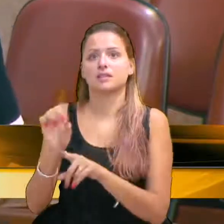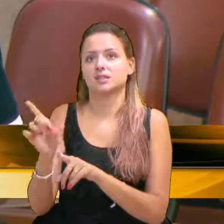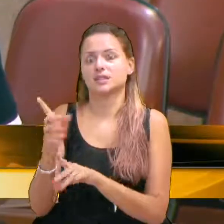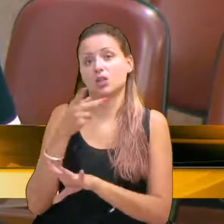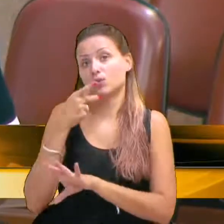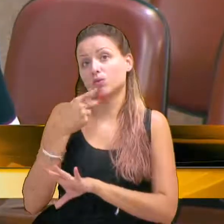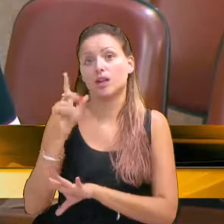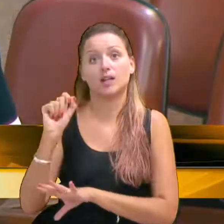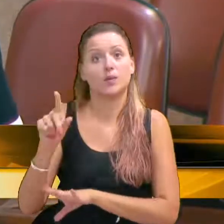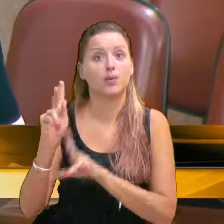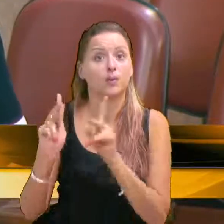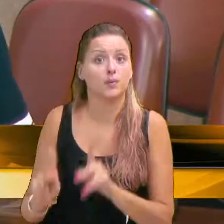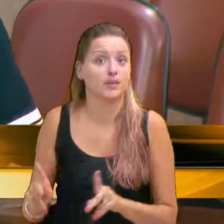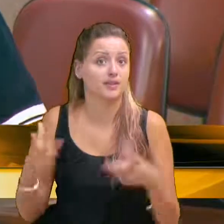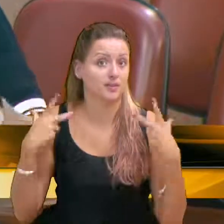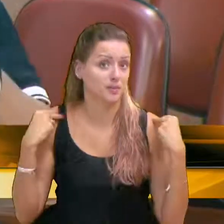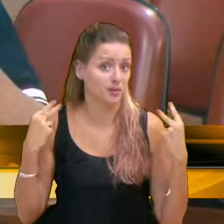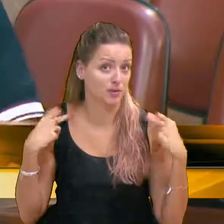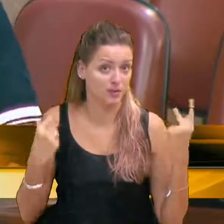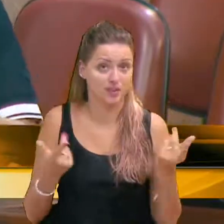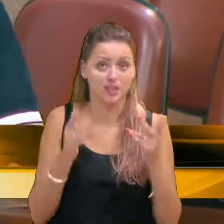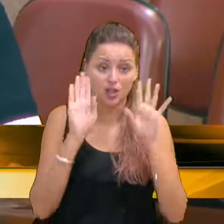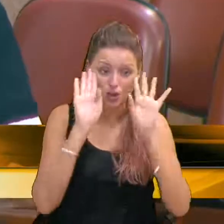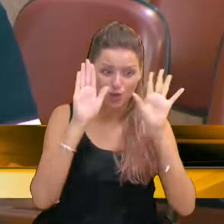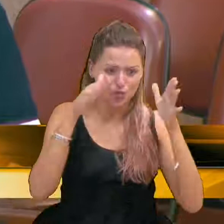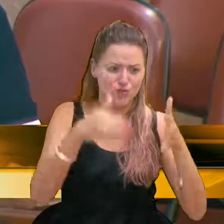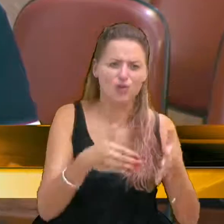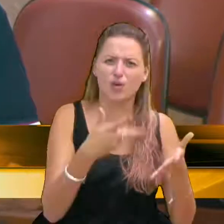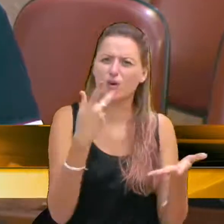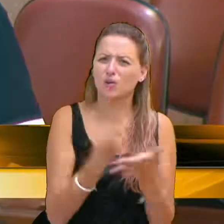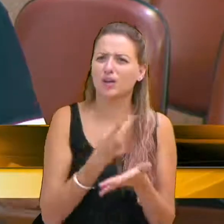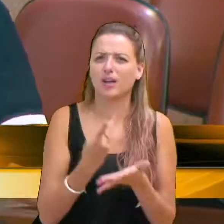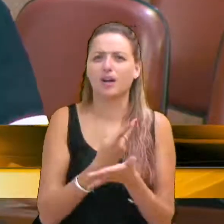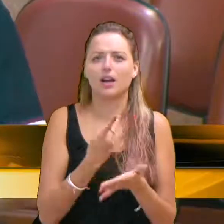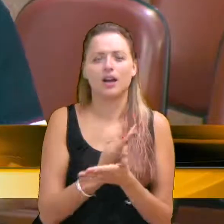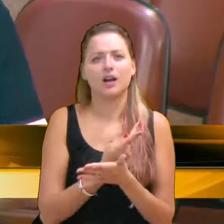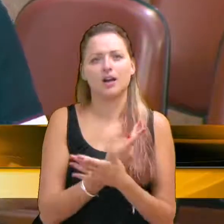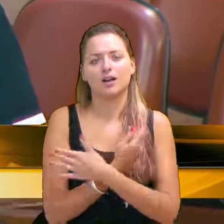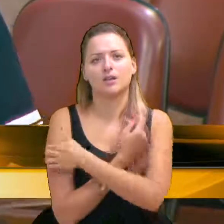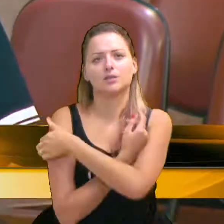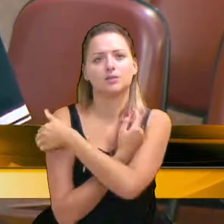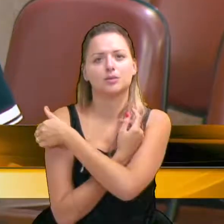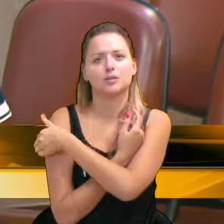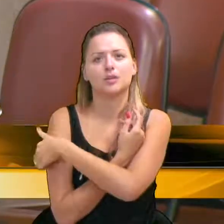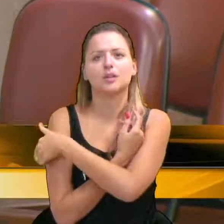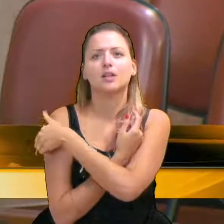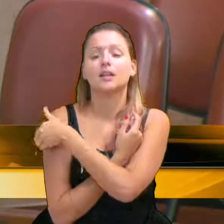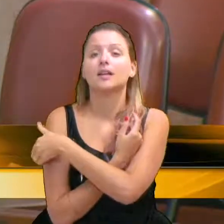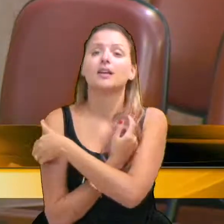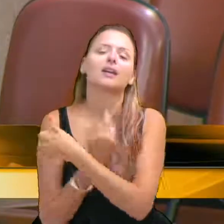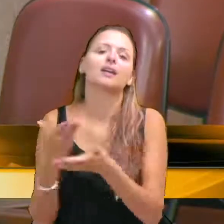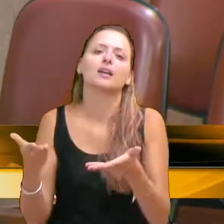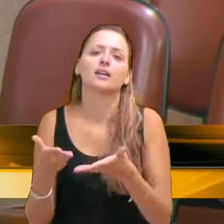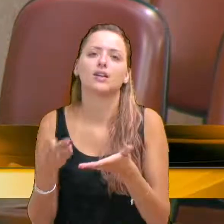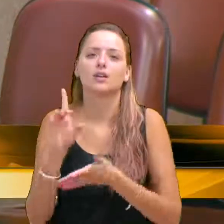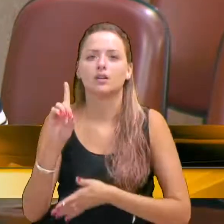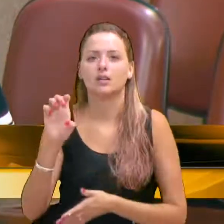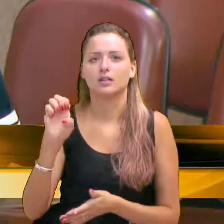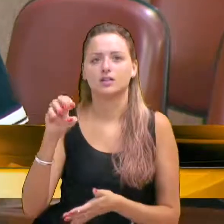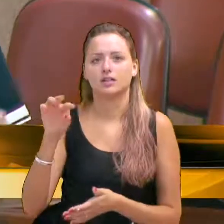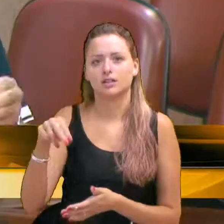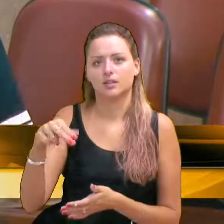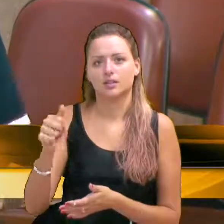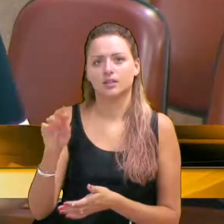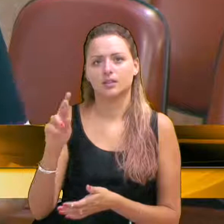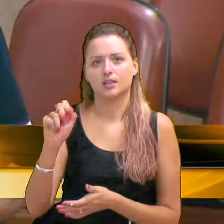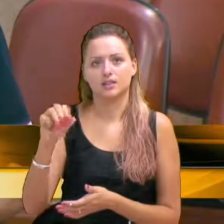o condutor. Então o foco totalmente errado. E aí vem o Denatran criando mais uma lei para punir o motorista,